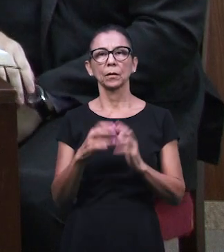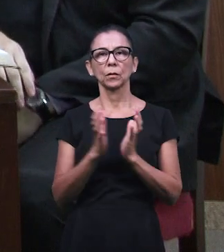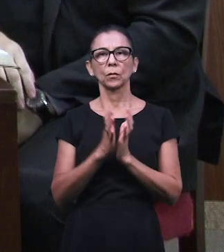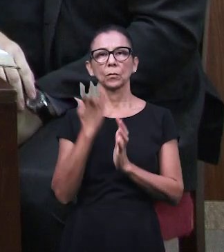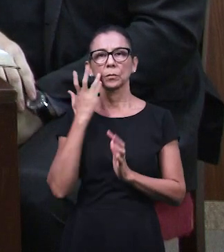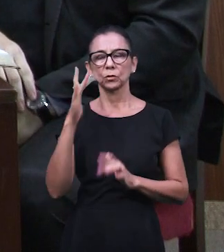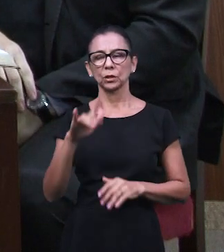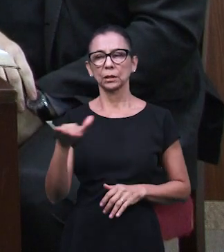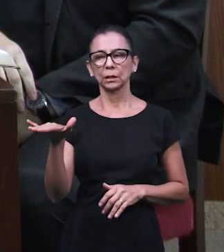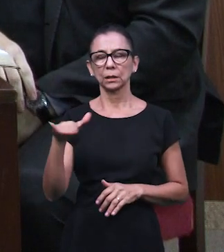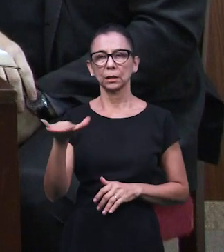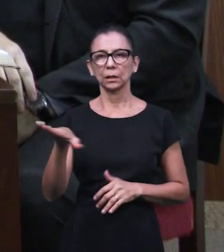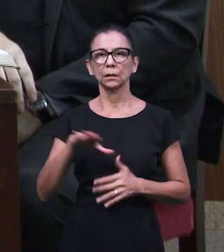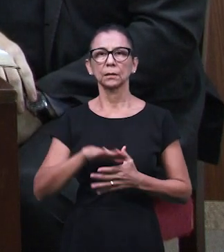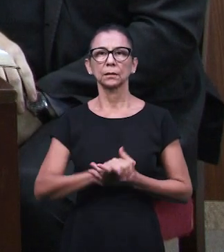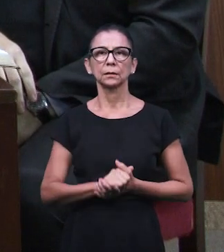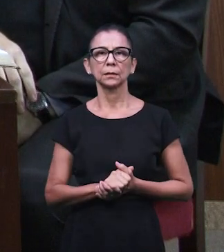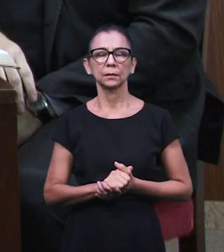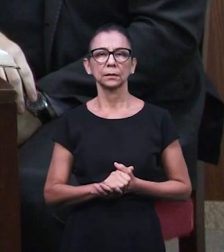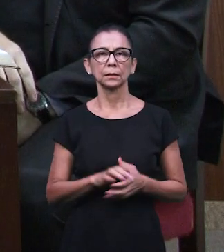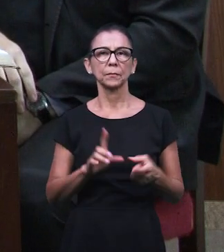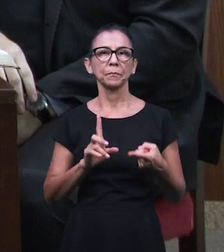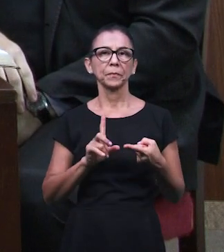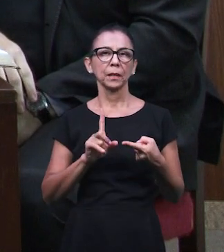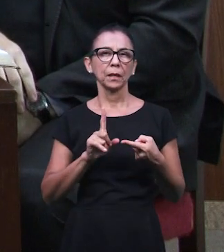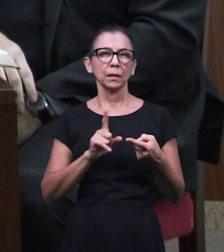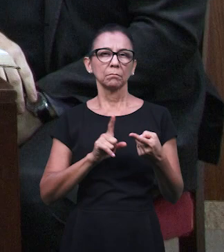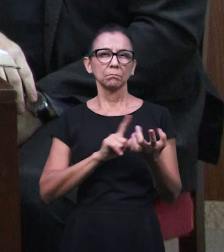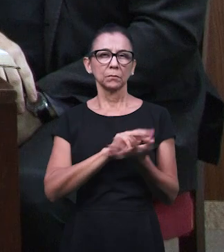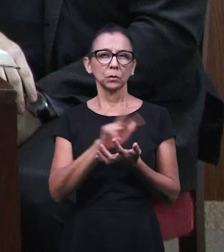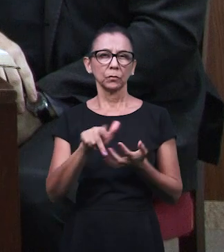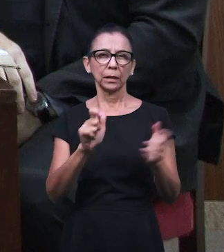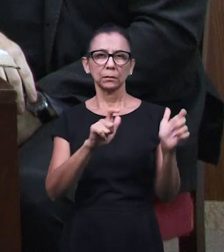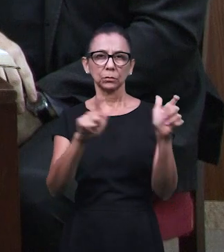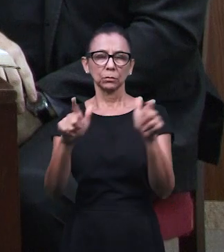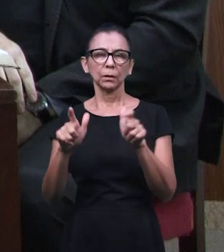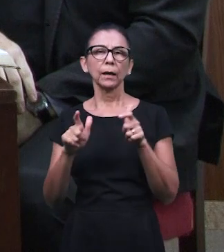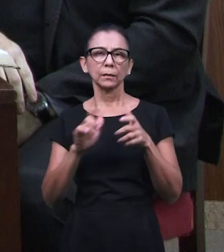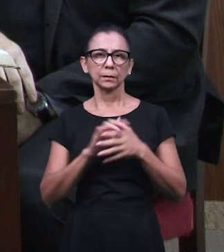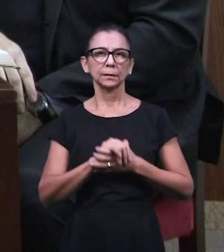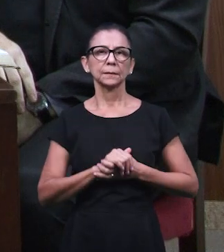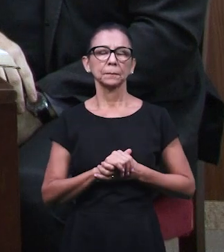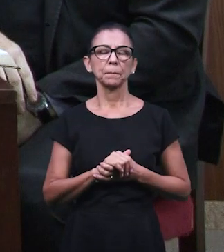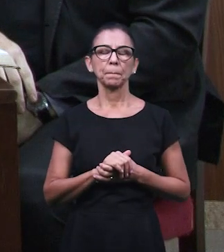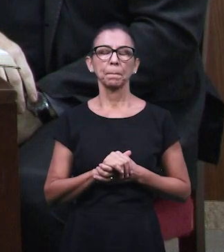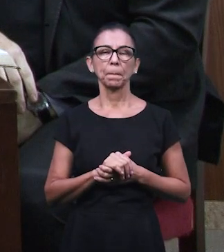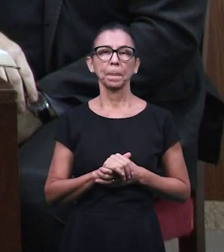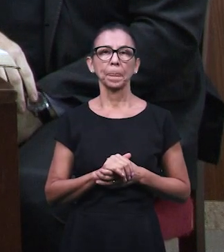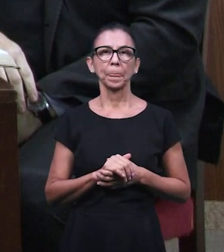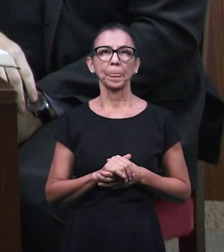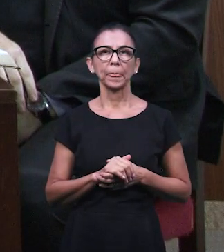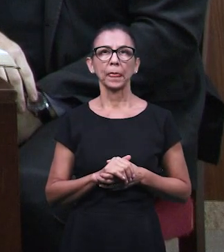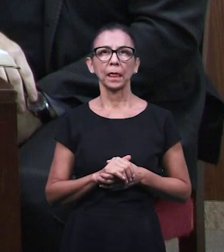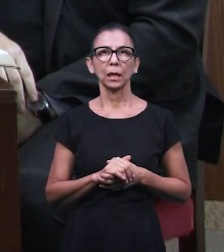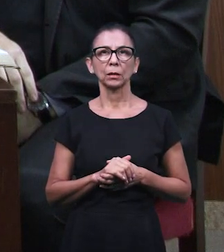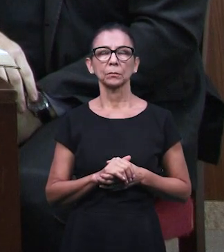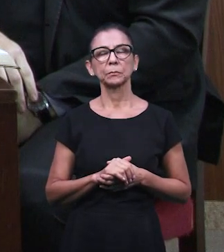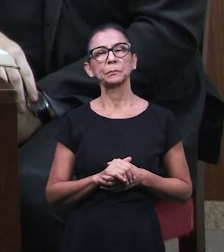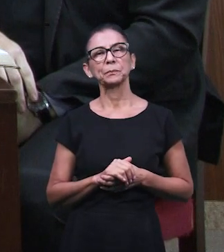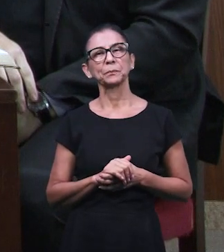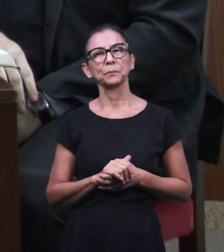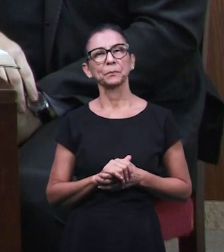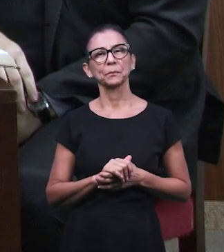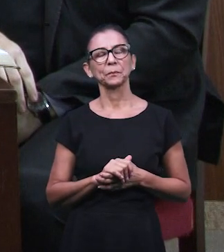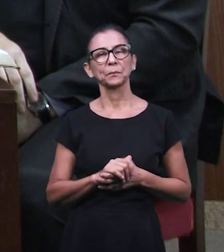Gomes Correia, de Esperança Feliz, de Minas Gerais. Nós temos a Marjorie Ferreira, de Magé,